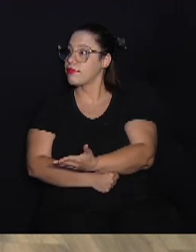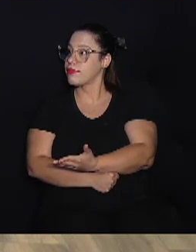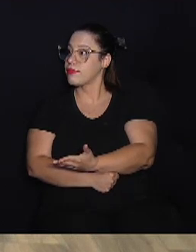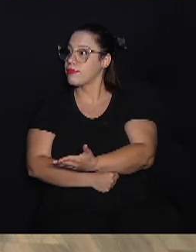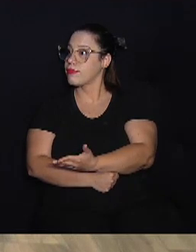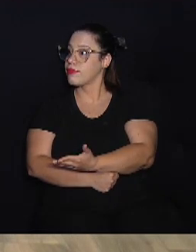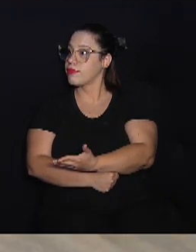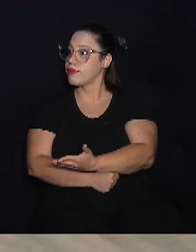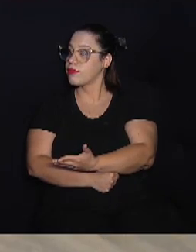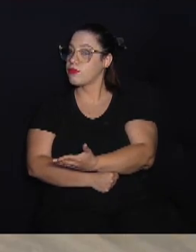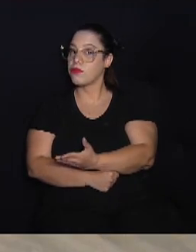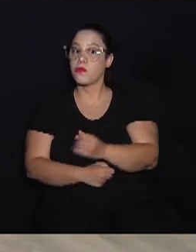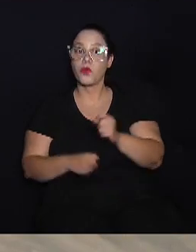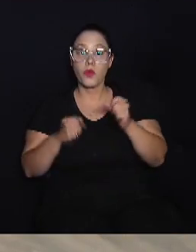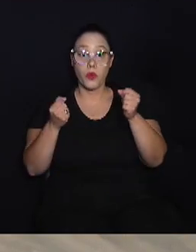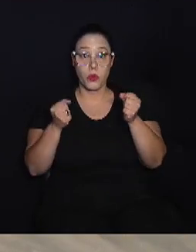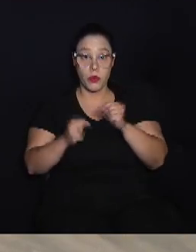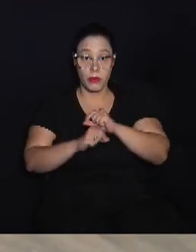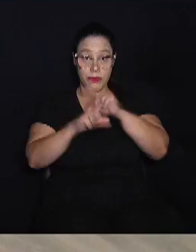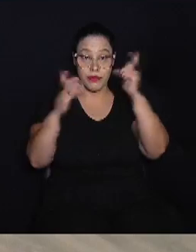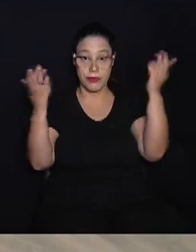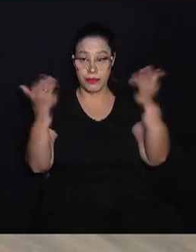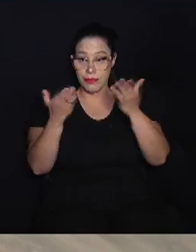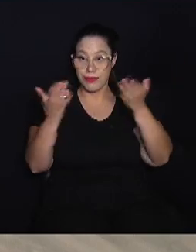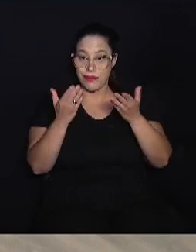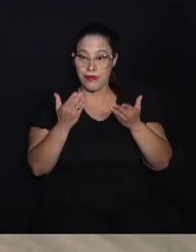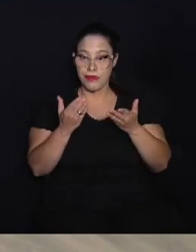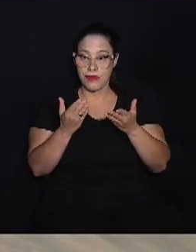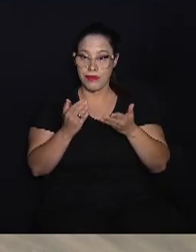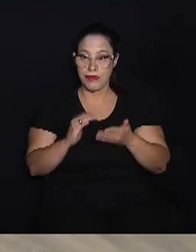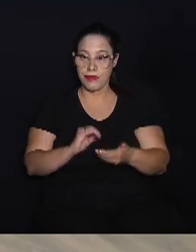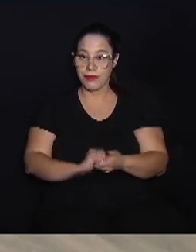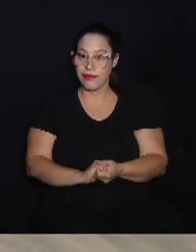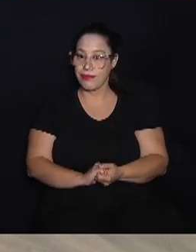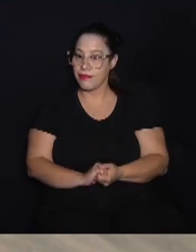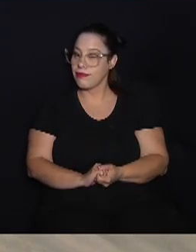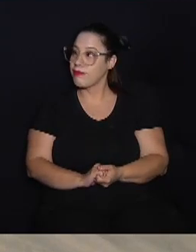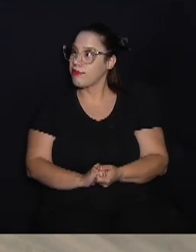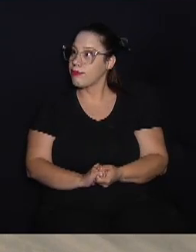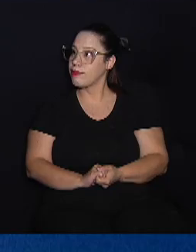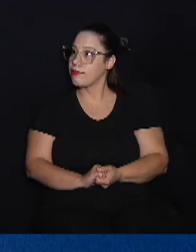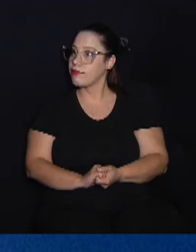19 97829-3776. Confira agora os destaques da edição de hoje.